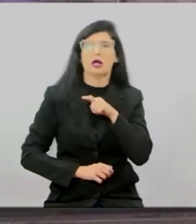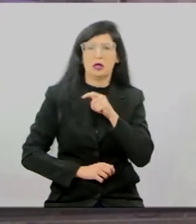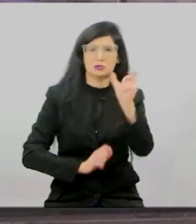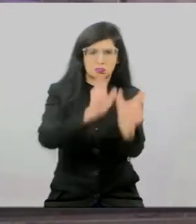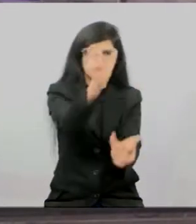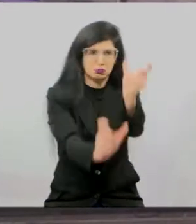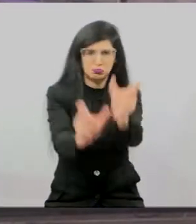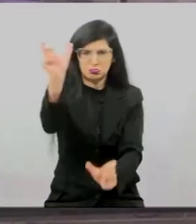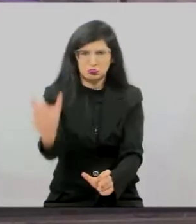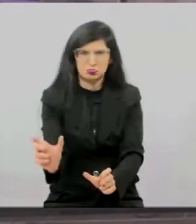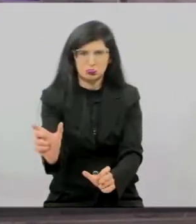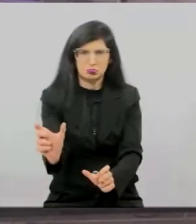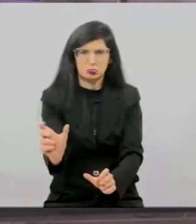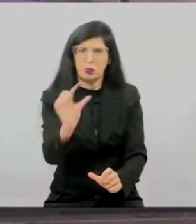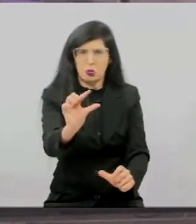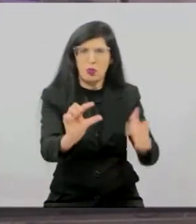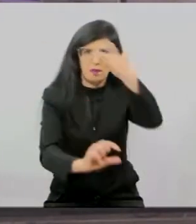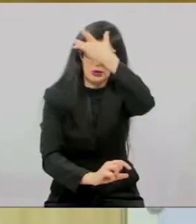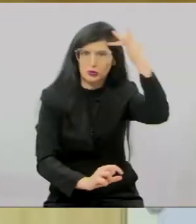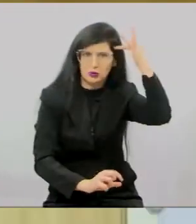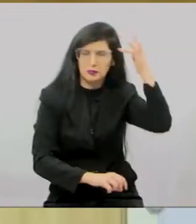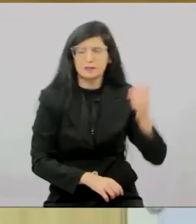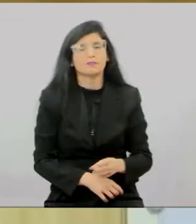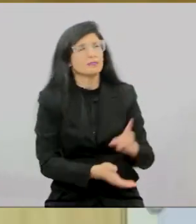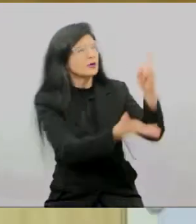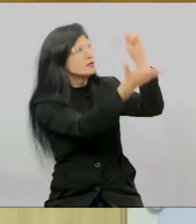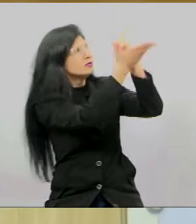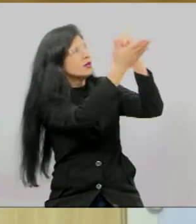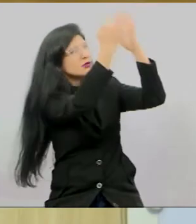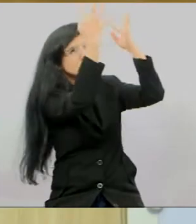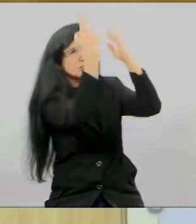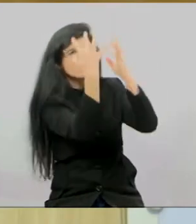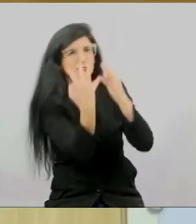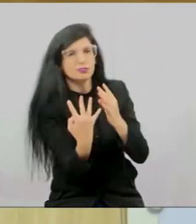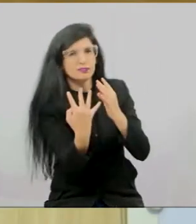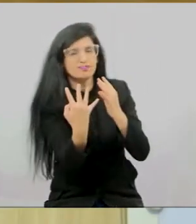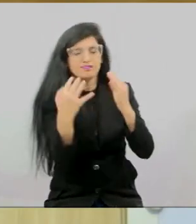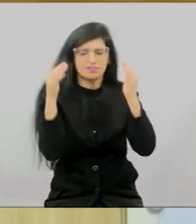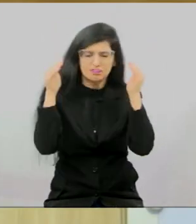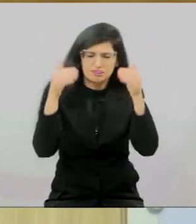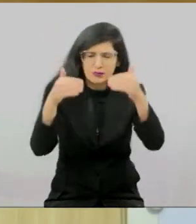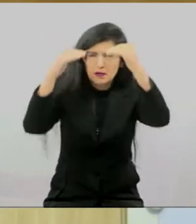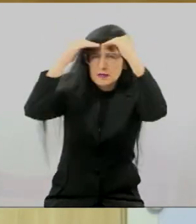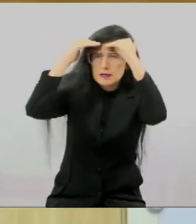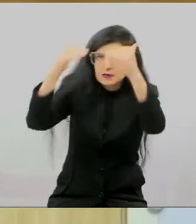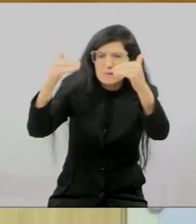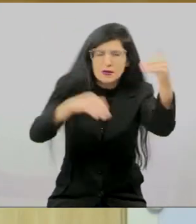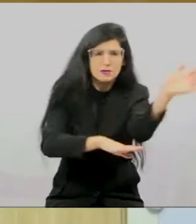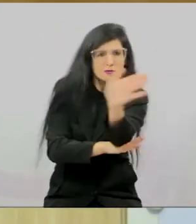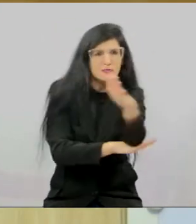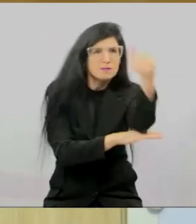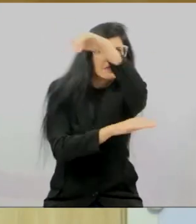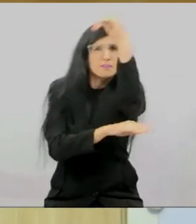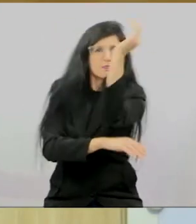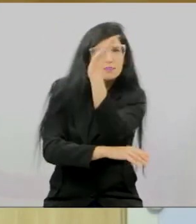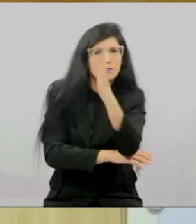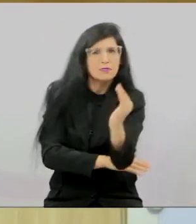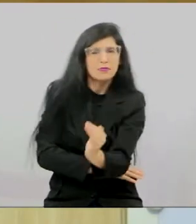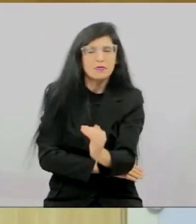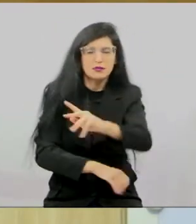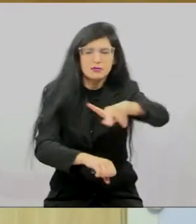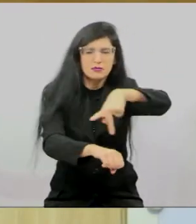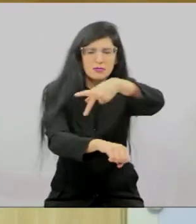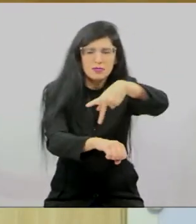senhor presidente. Sob a proteção de Deus e com o coração inteiramente voltado para a pátria e para a comunidade a que servimos,